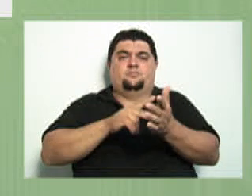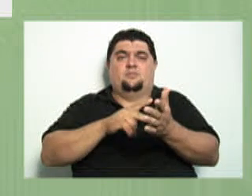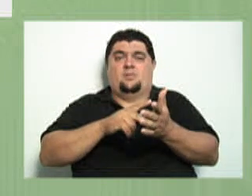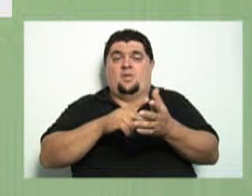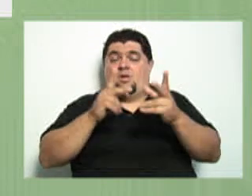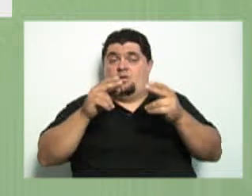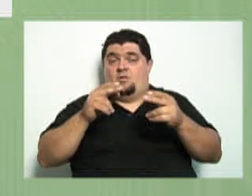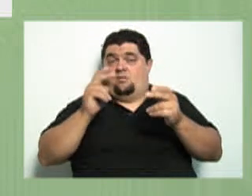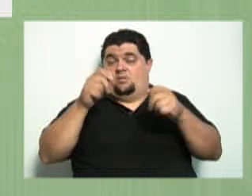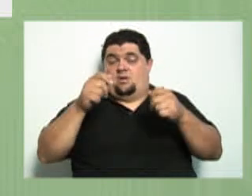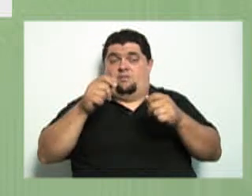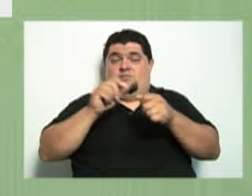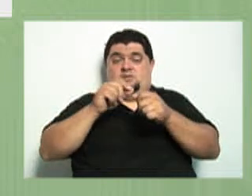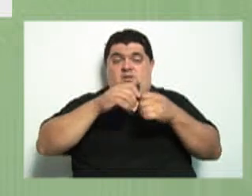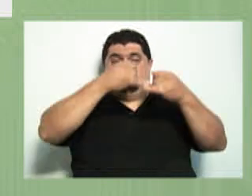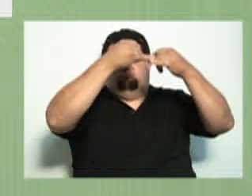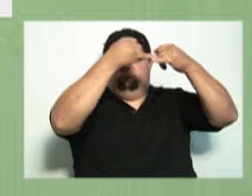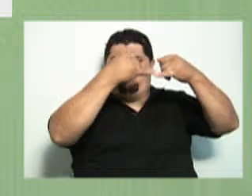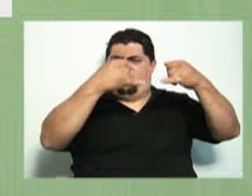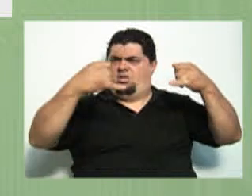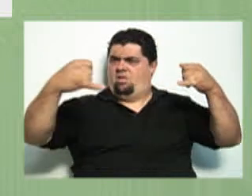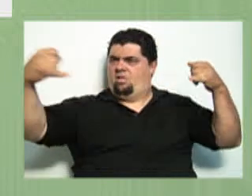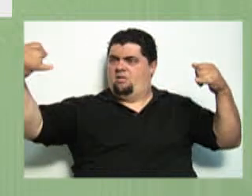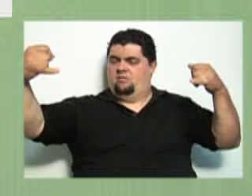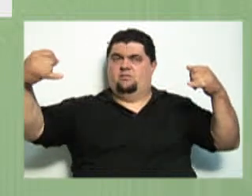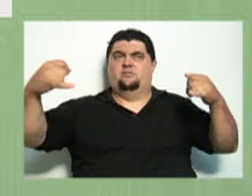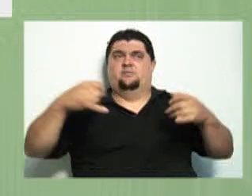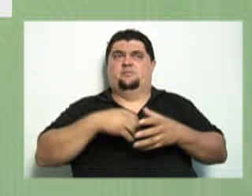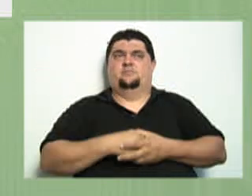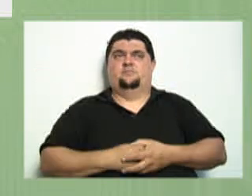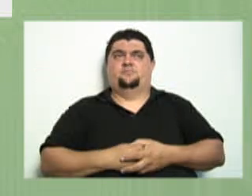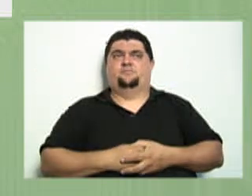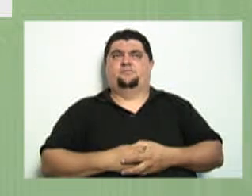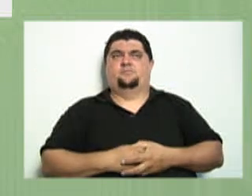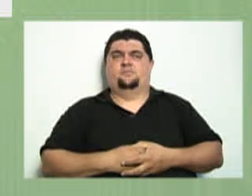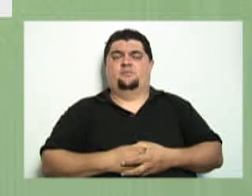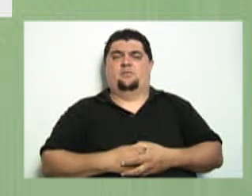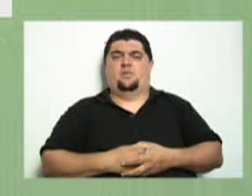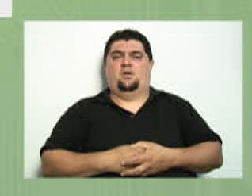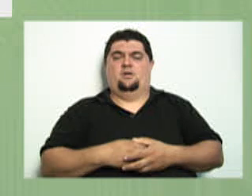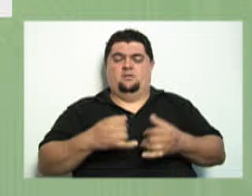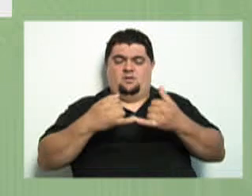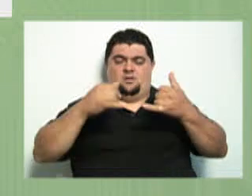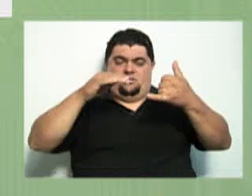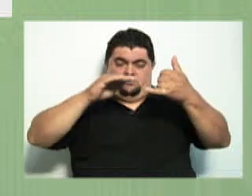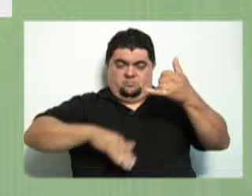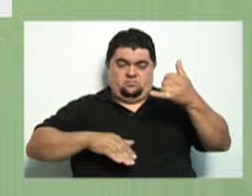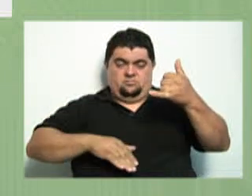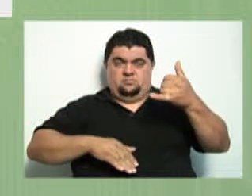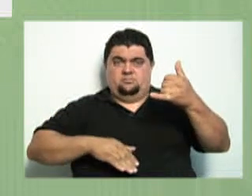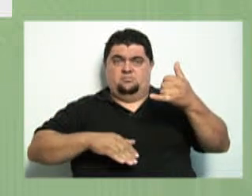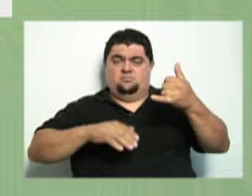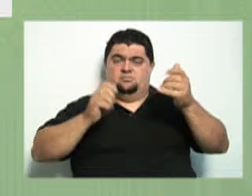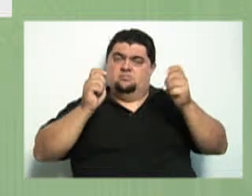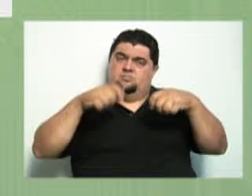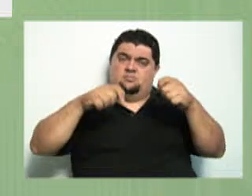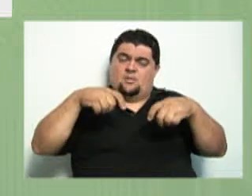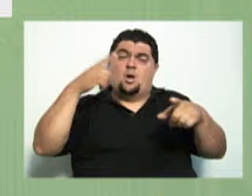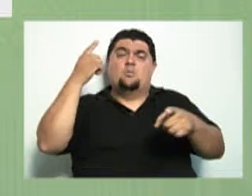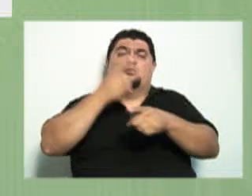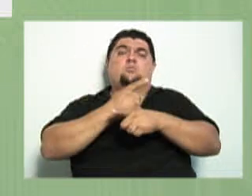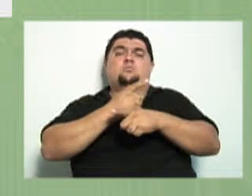pudesse desenhar uma linha, mais ou menos aqui, onde a gente vai ver que dessa linha para baixo, a gente pode